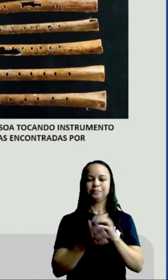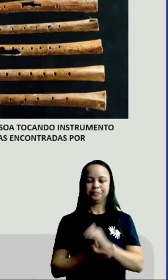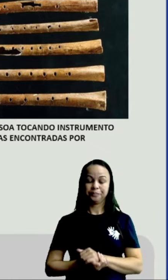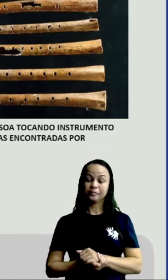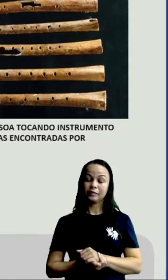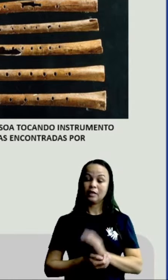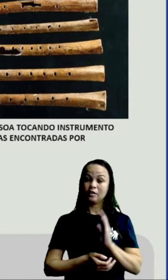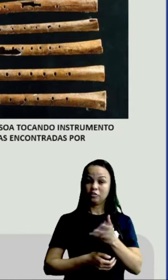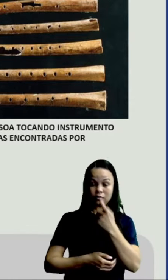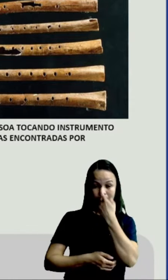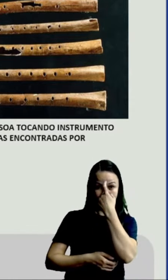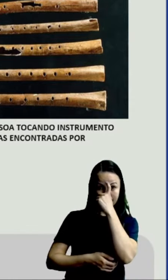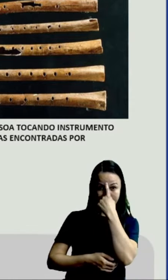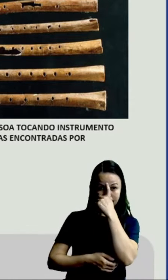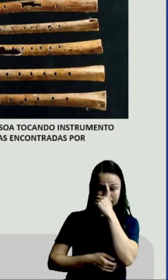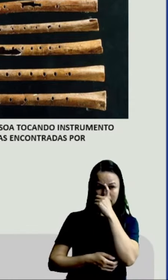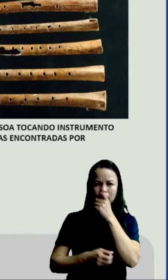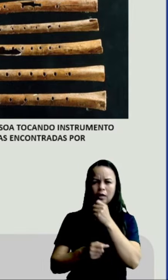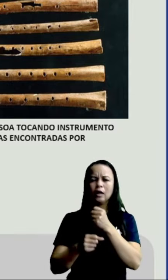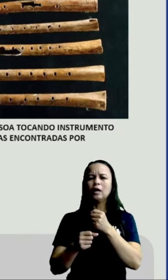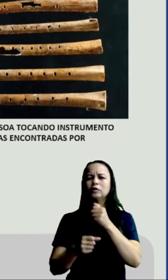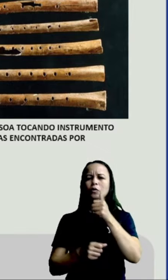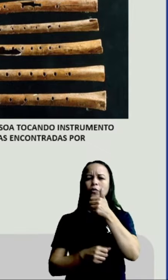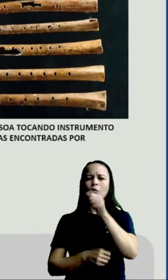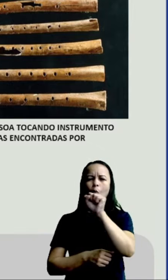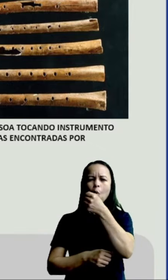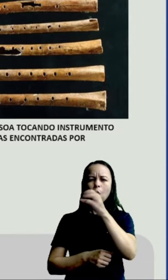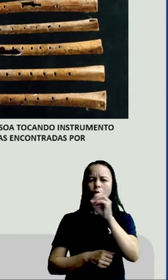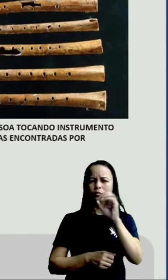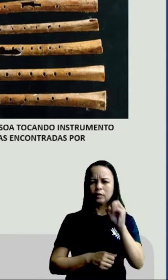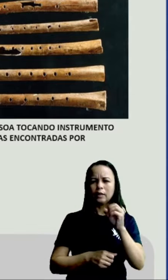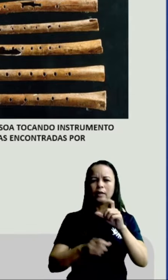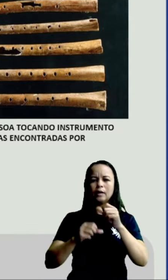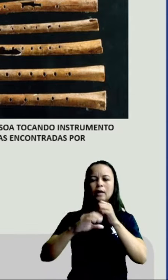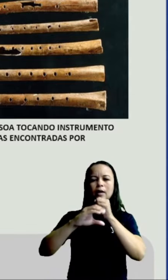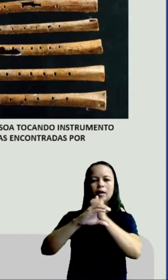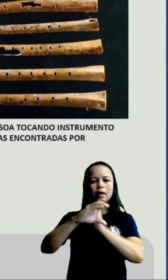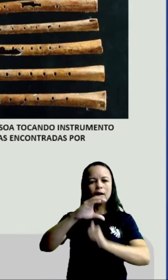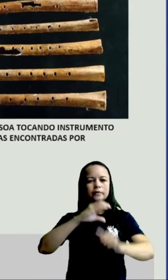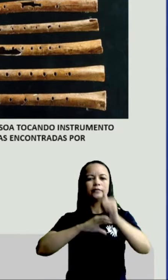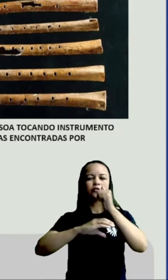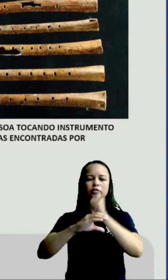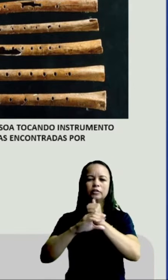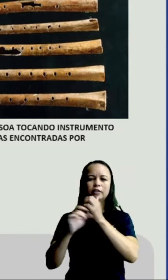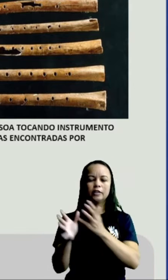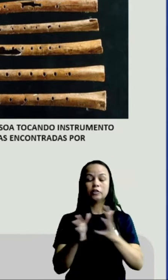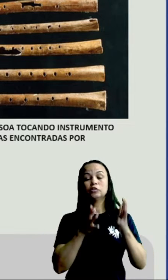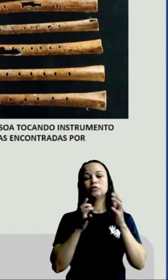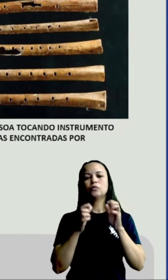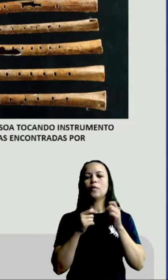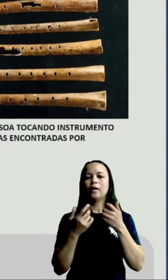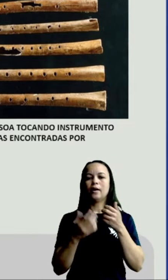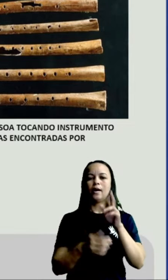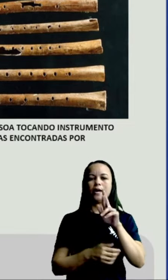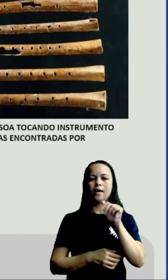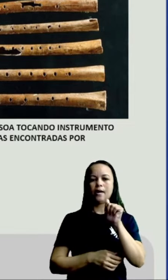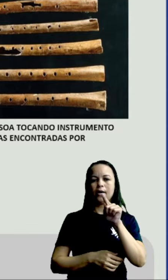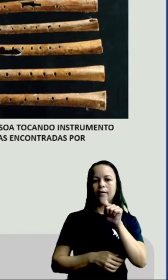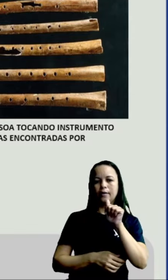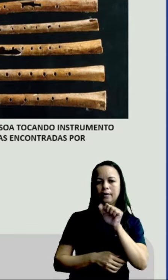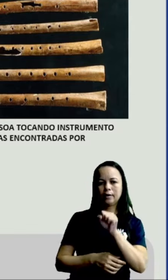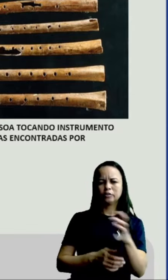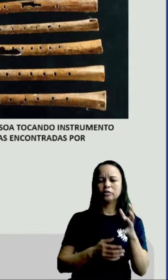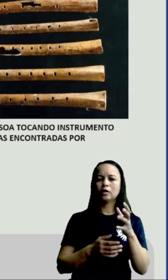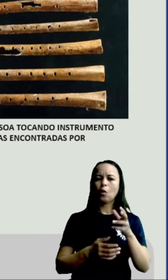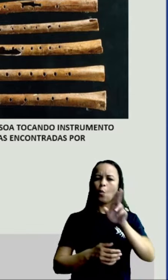já na Índia Em 800 antes de Cristo o método musical era de vagas que não